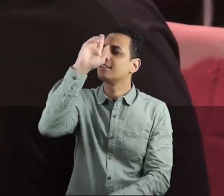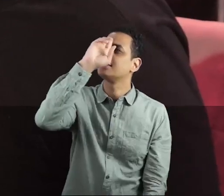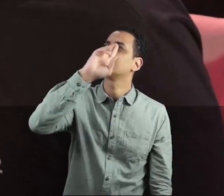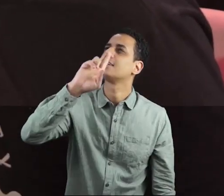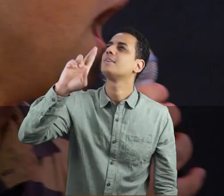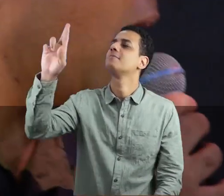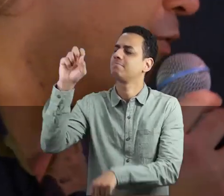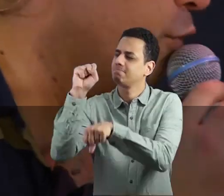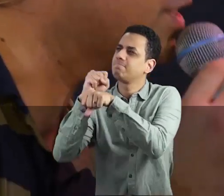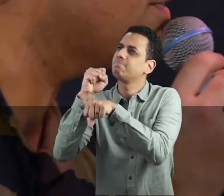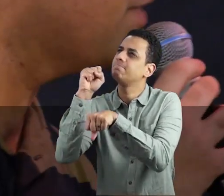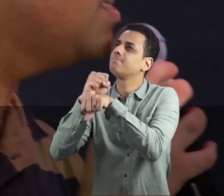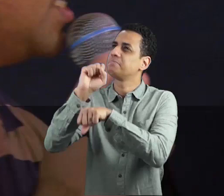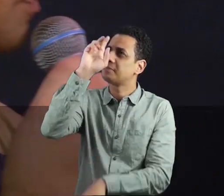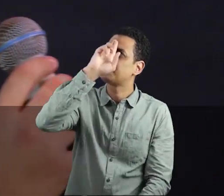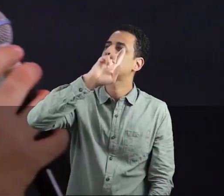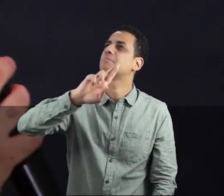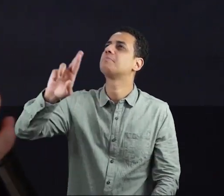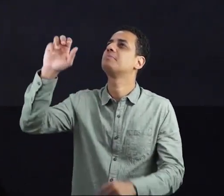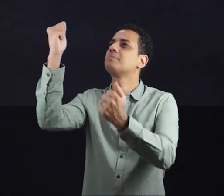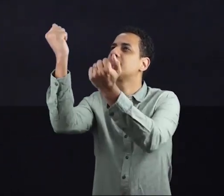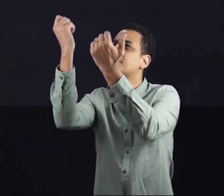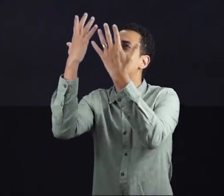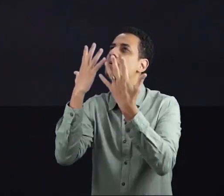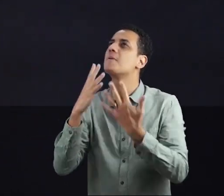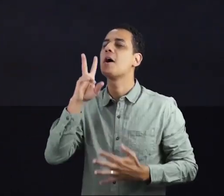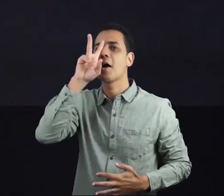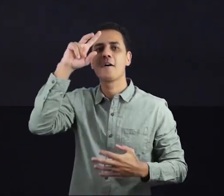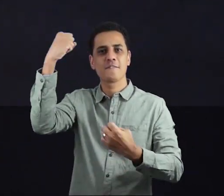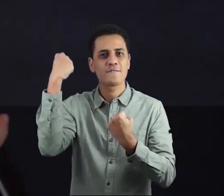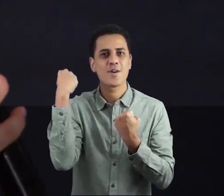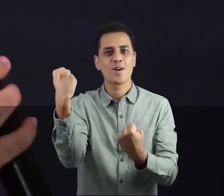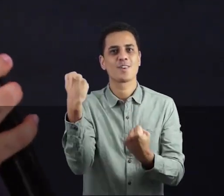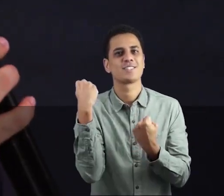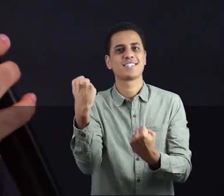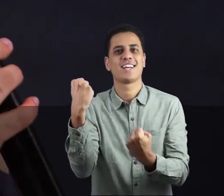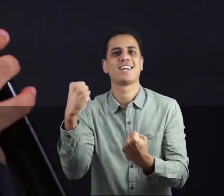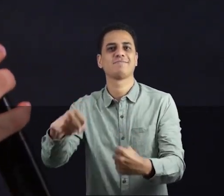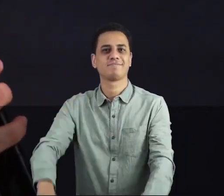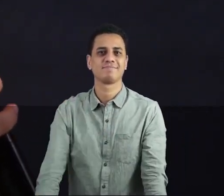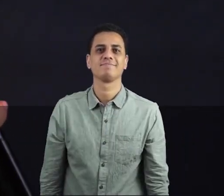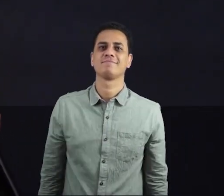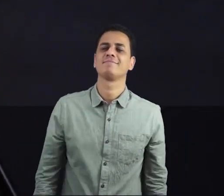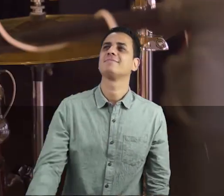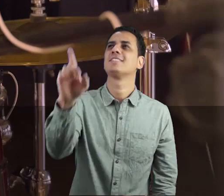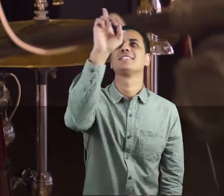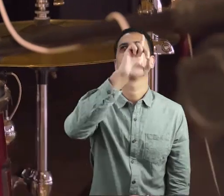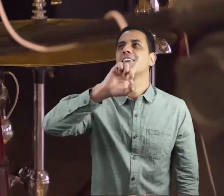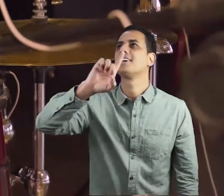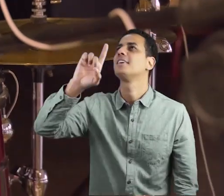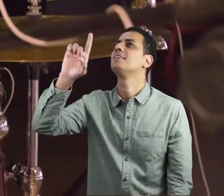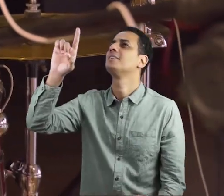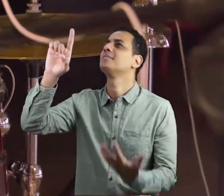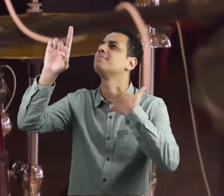Senhor. Força vem se esperarmos no Senhor, esperarmos no Senhor,